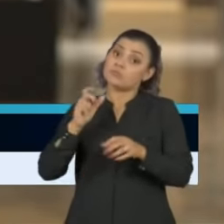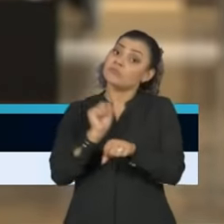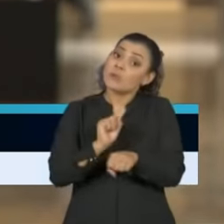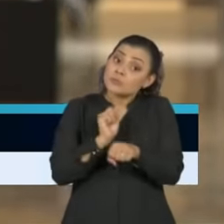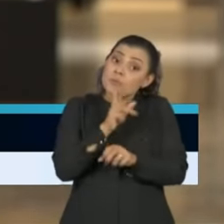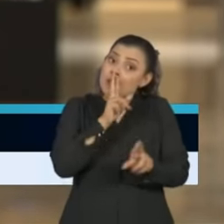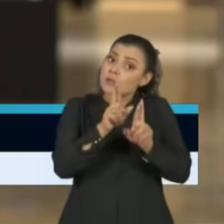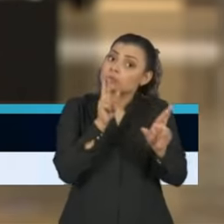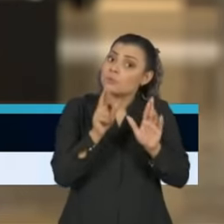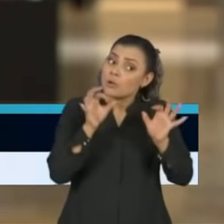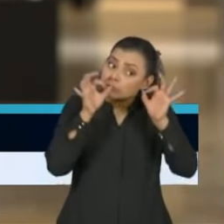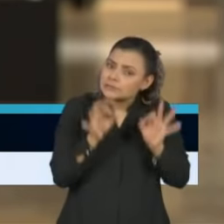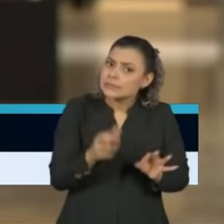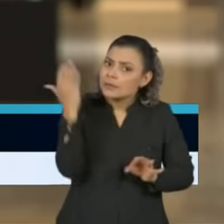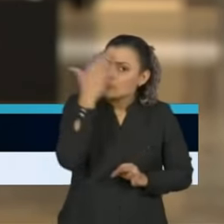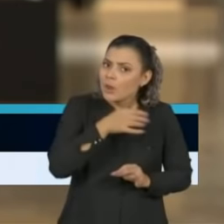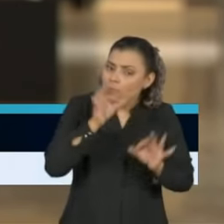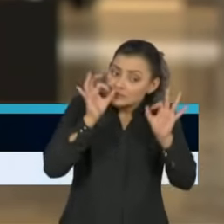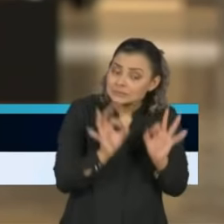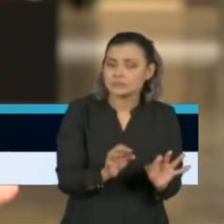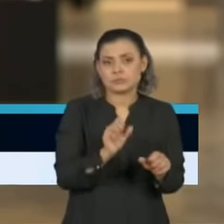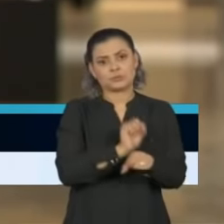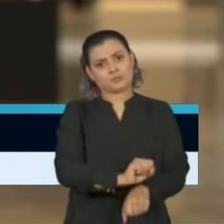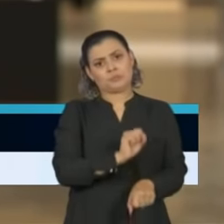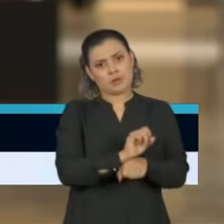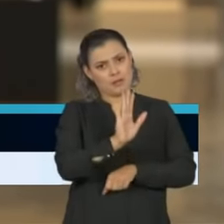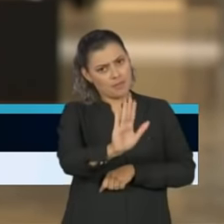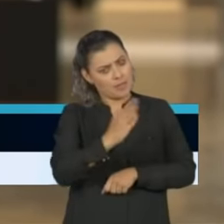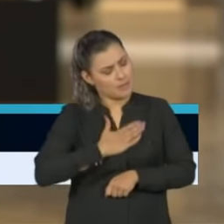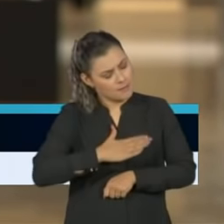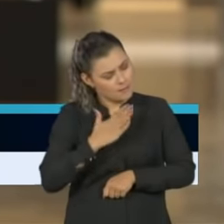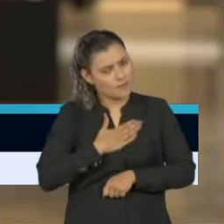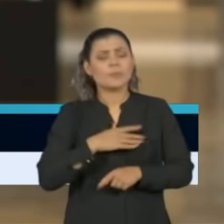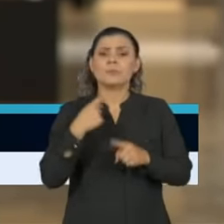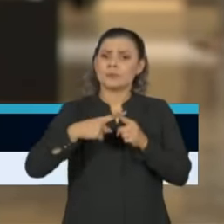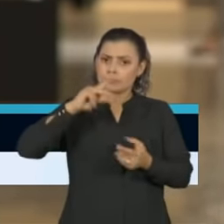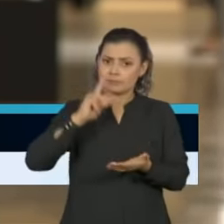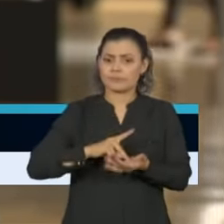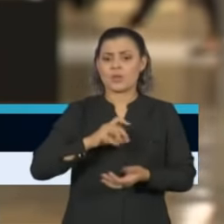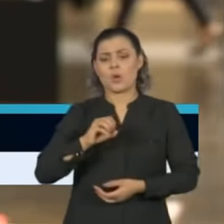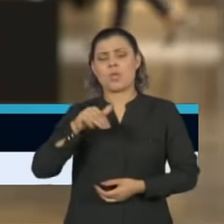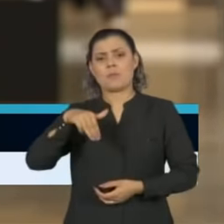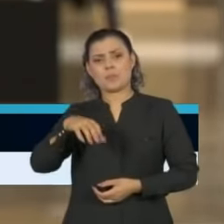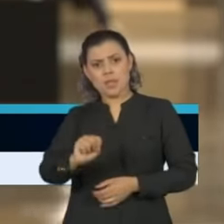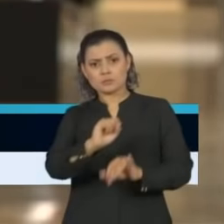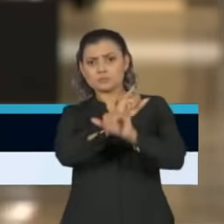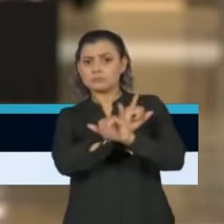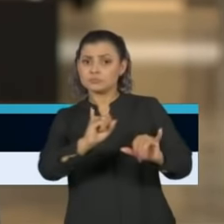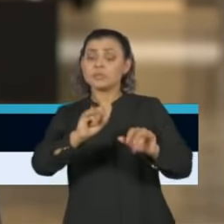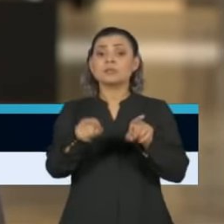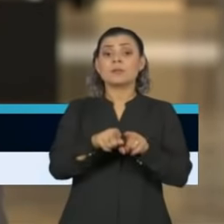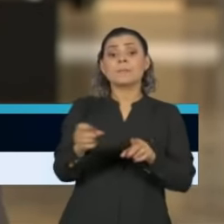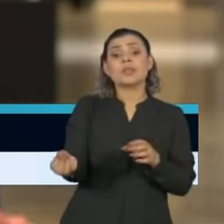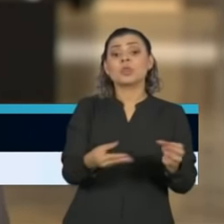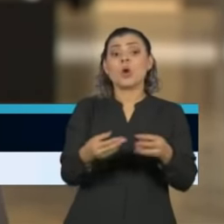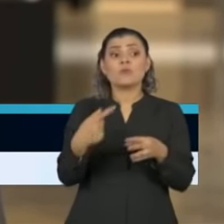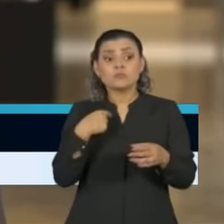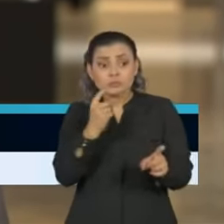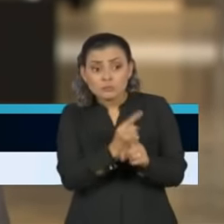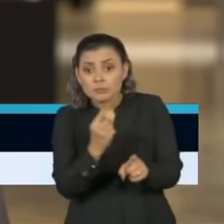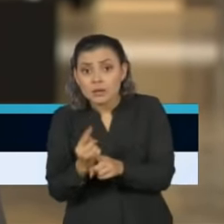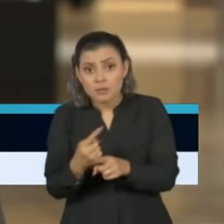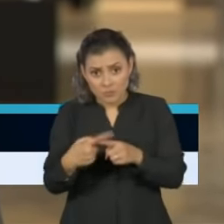fatos mais concretos, os fatos mais sustentados pela Organização Mundial de Saúde e fatos novos, porque nós